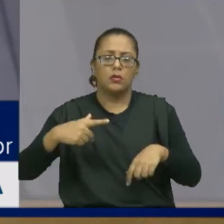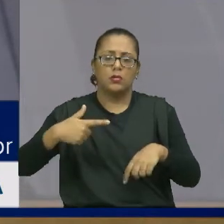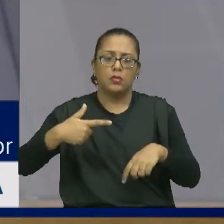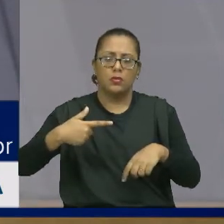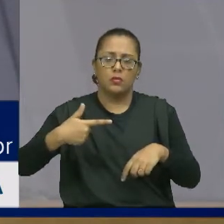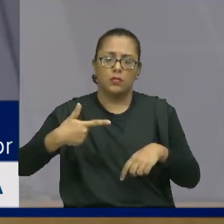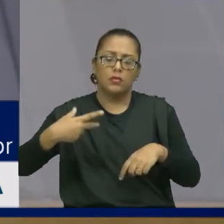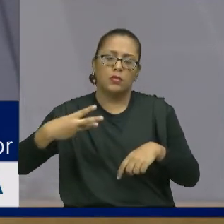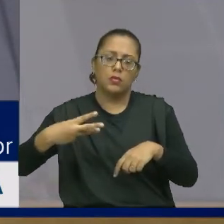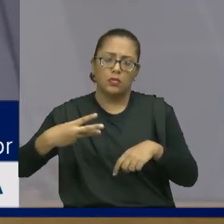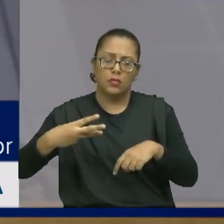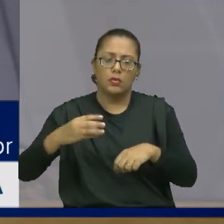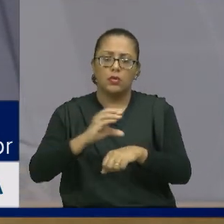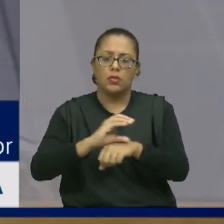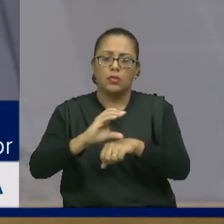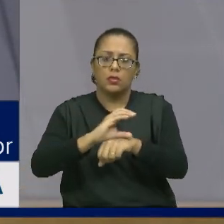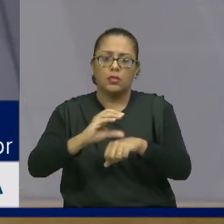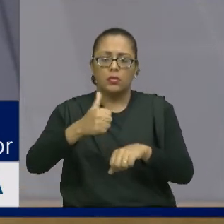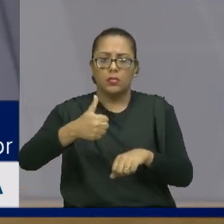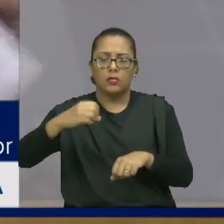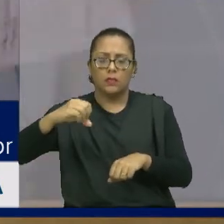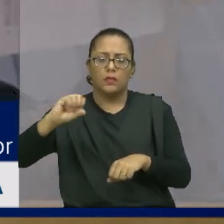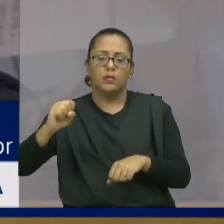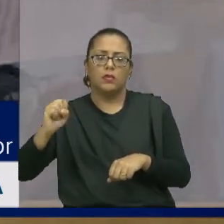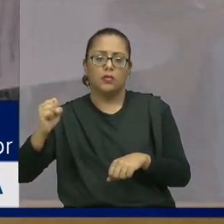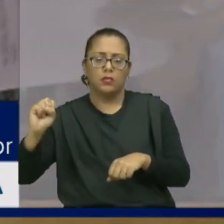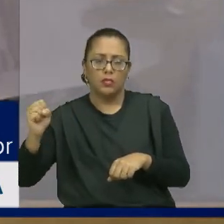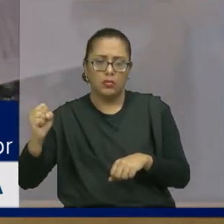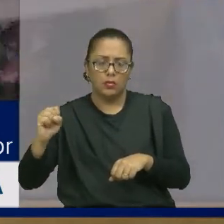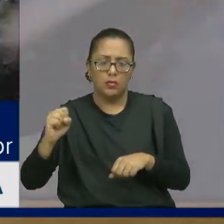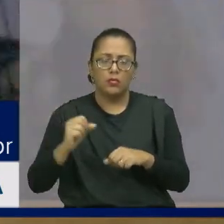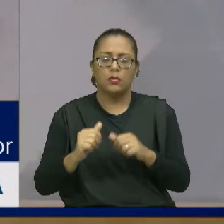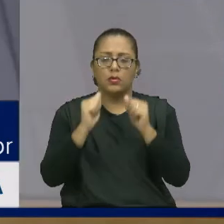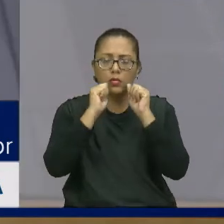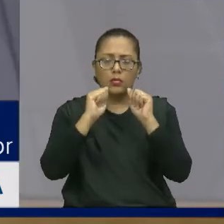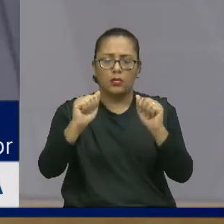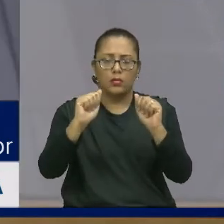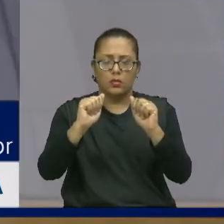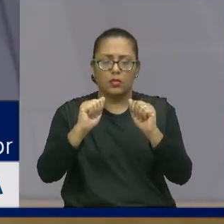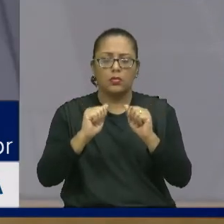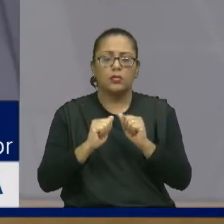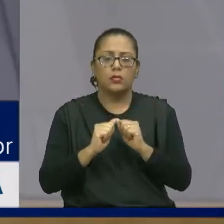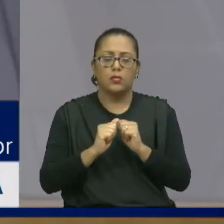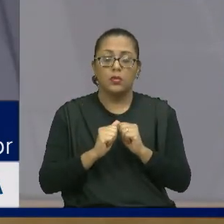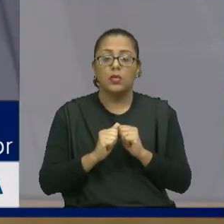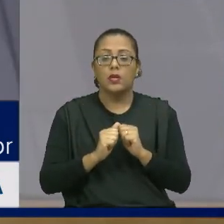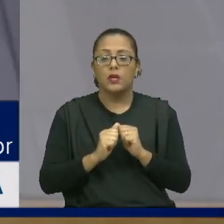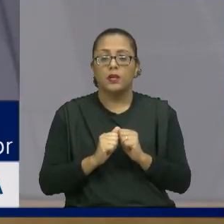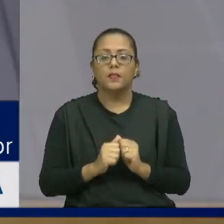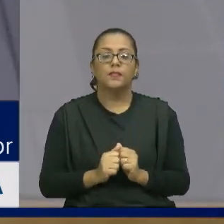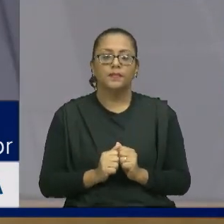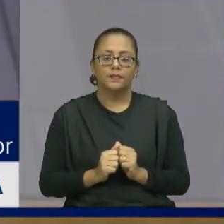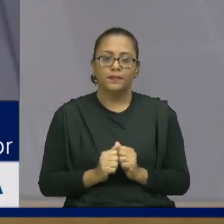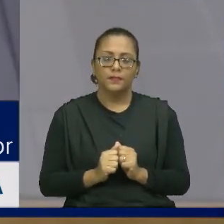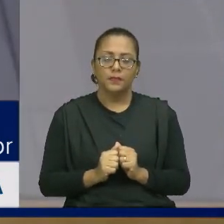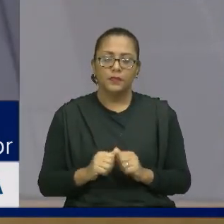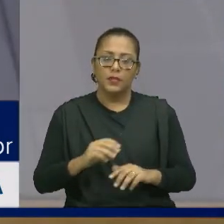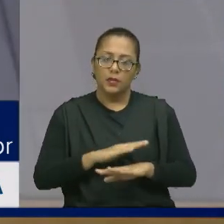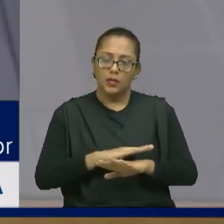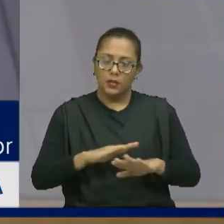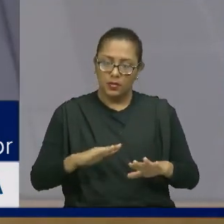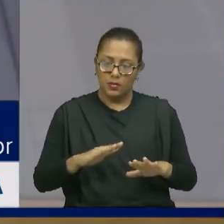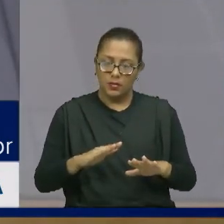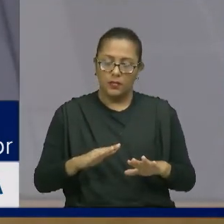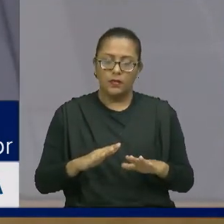Constituição Federal de 88, que sejam os auditores. E assim eu encerro, dizendo que fiz 4